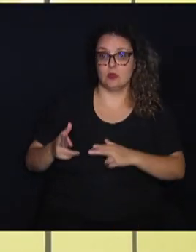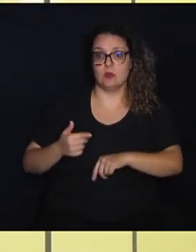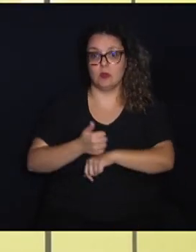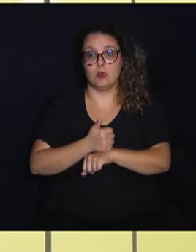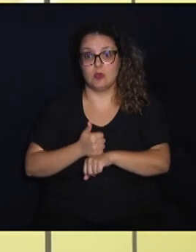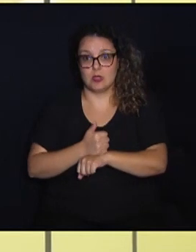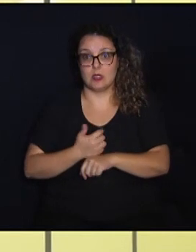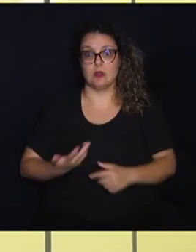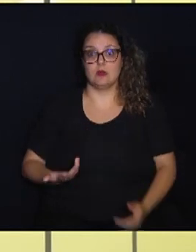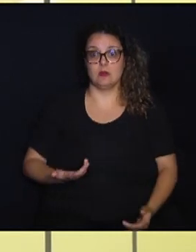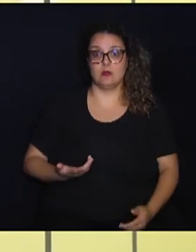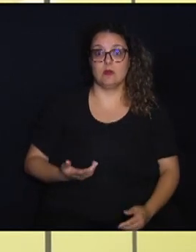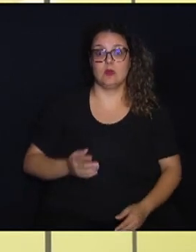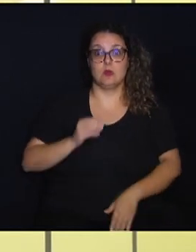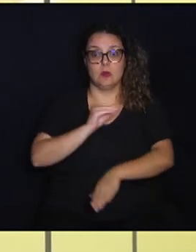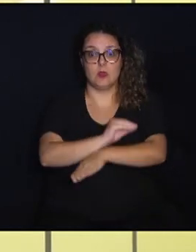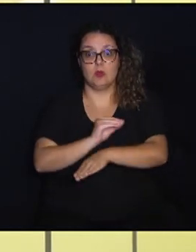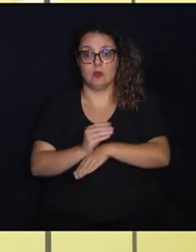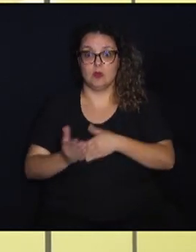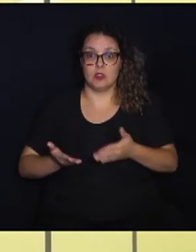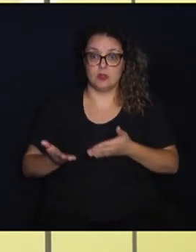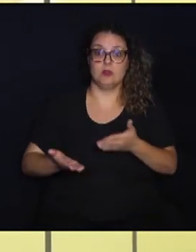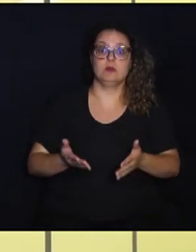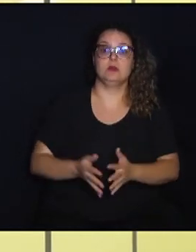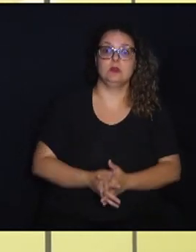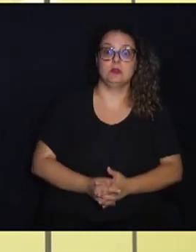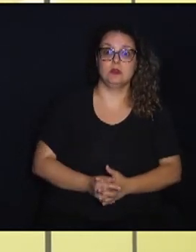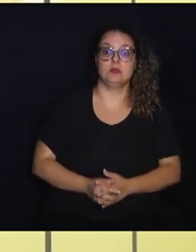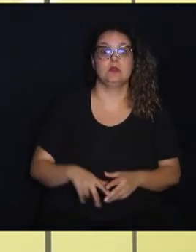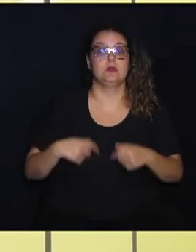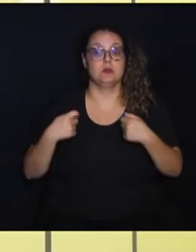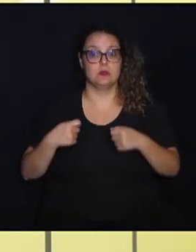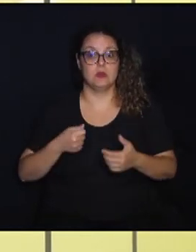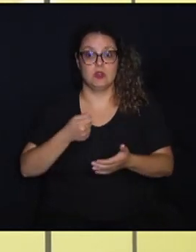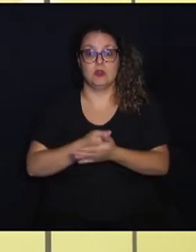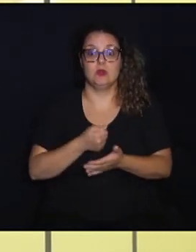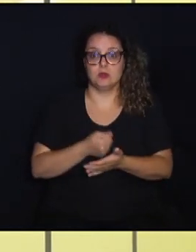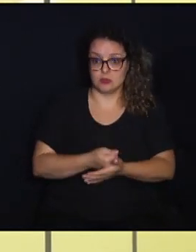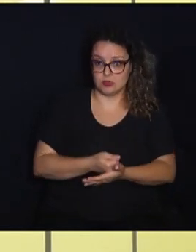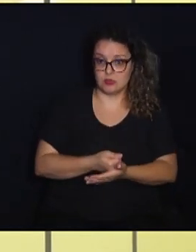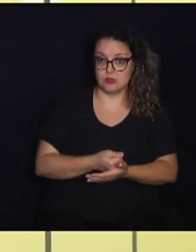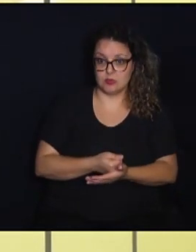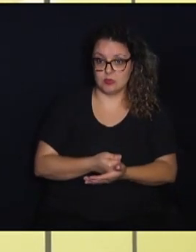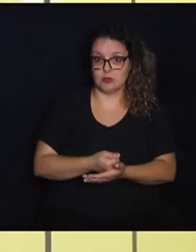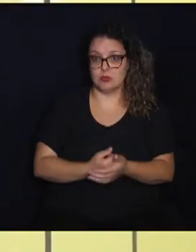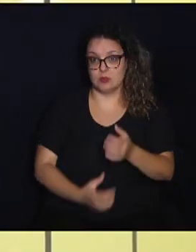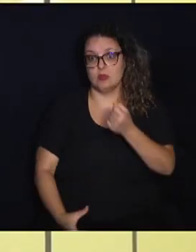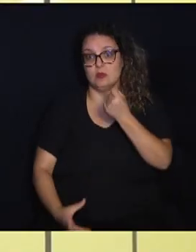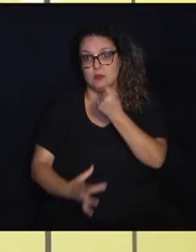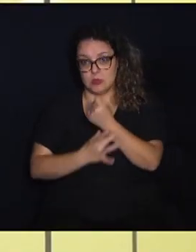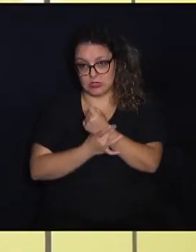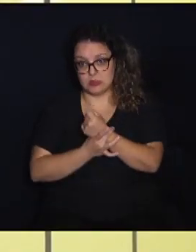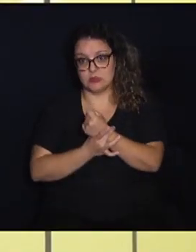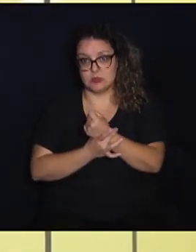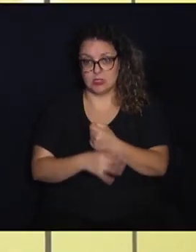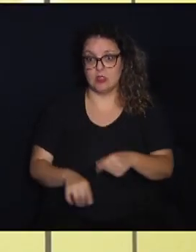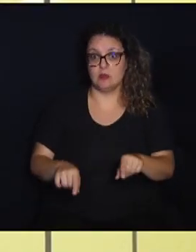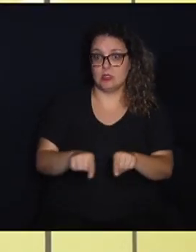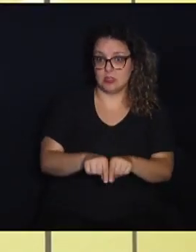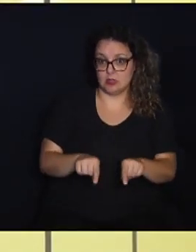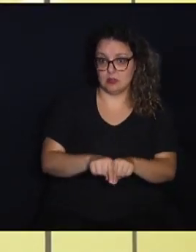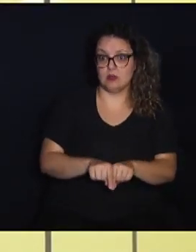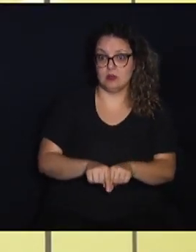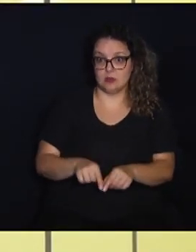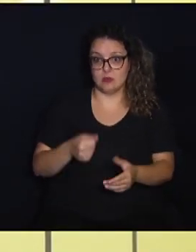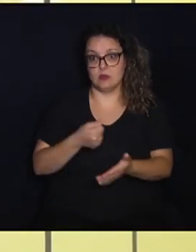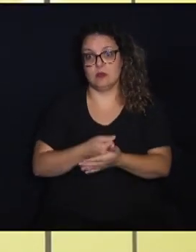que prezar também por esse lado. Então, a gente precisa garantir uma segurança, né? Mas, ao mesmo tempo, a gente tem que